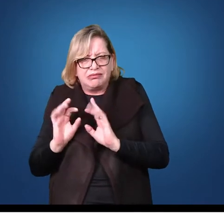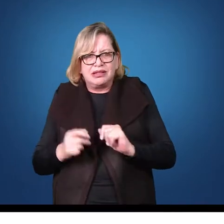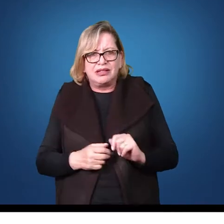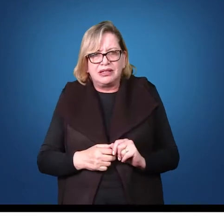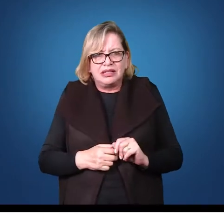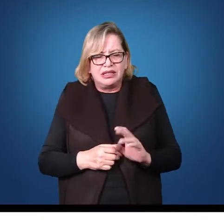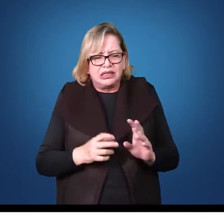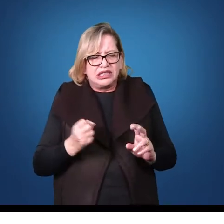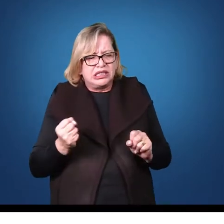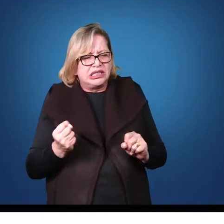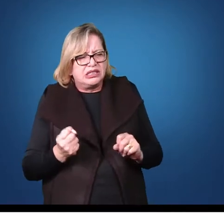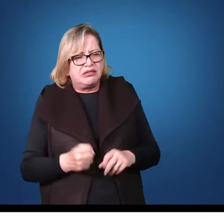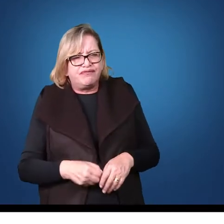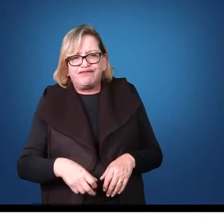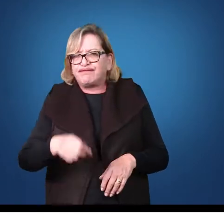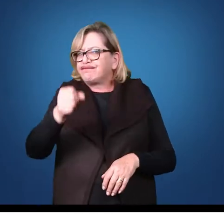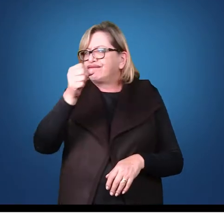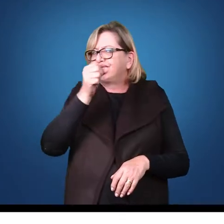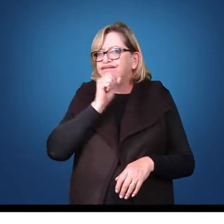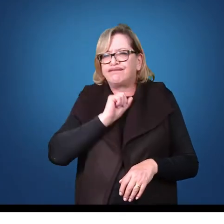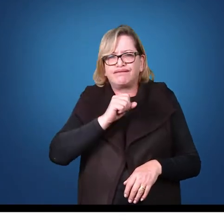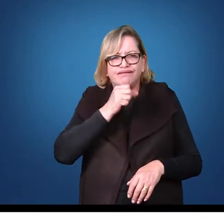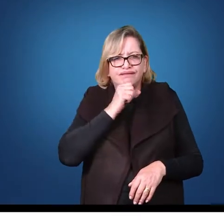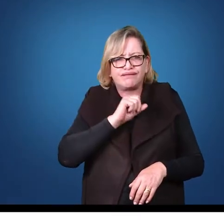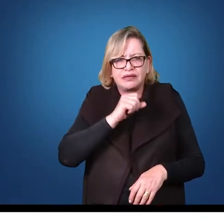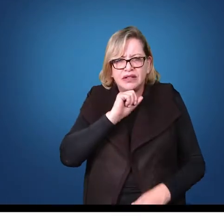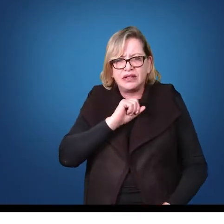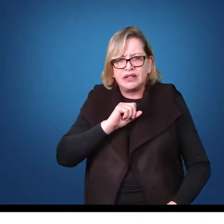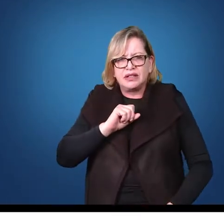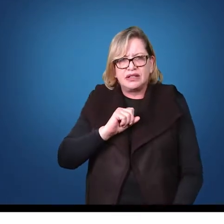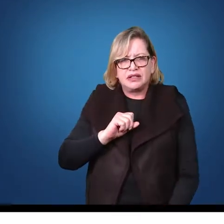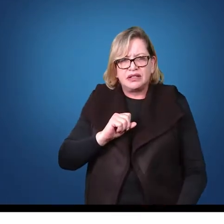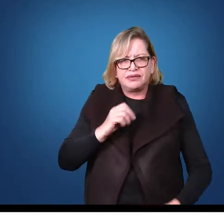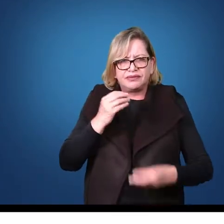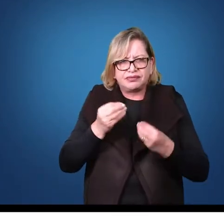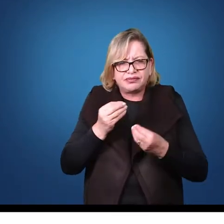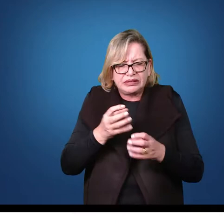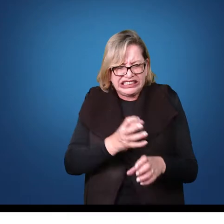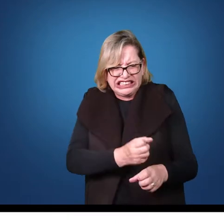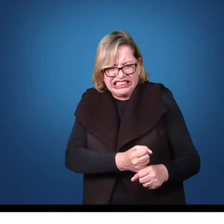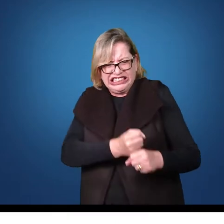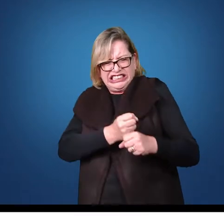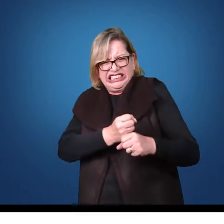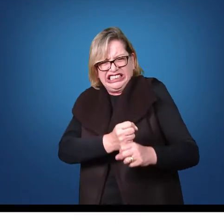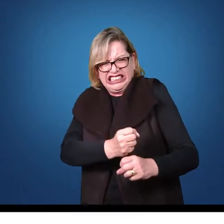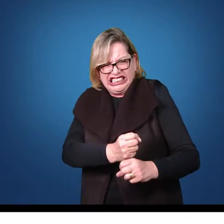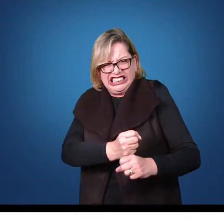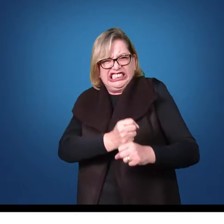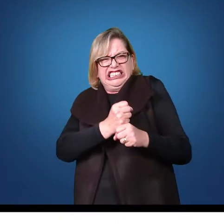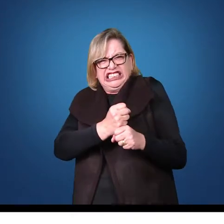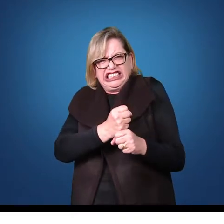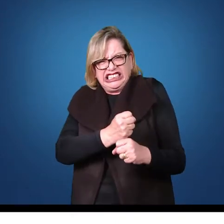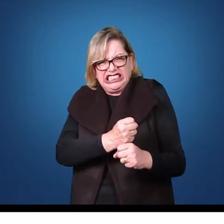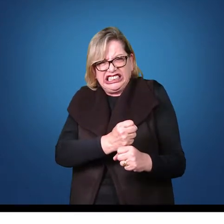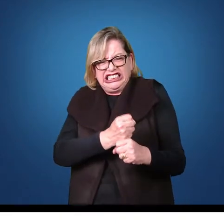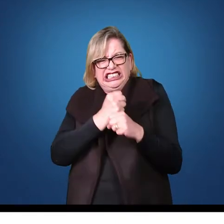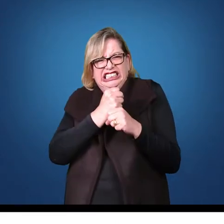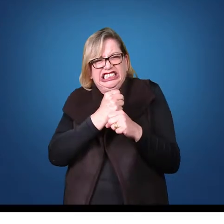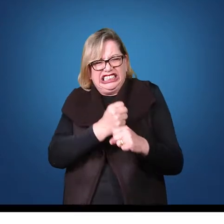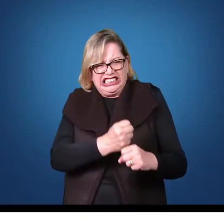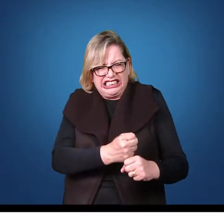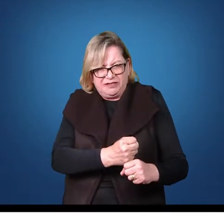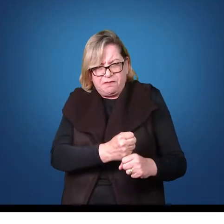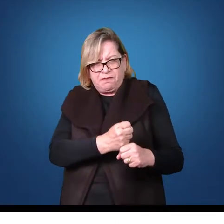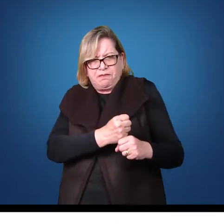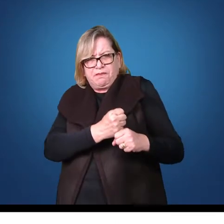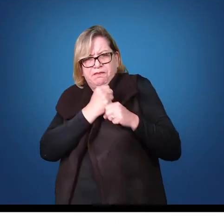tudo. Chega. E o vovô... Virado para lá, ele puxou, puxa que puxa, ah! Puxa